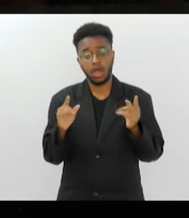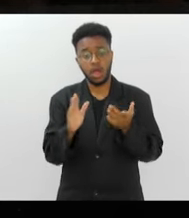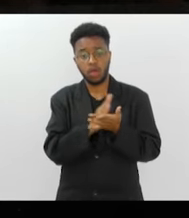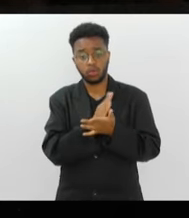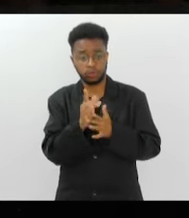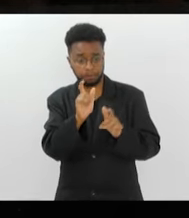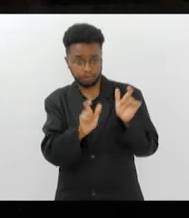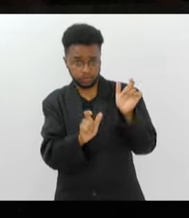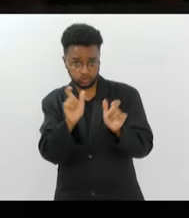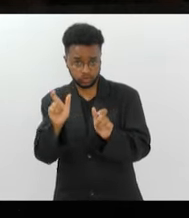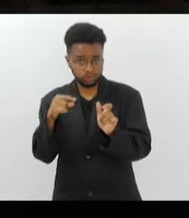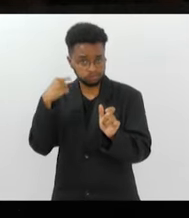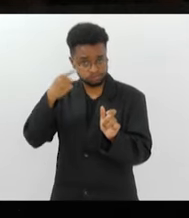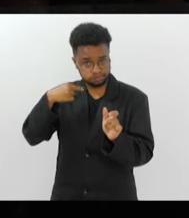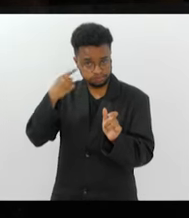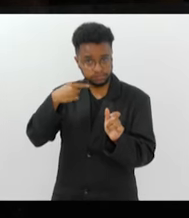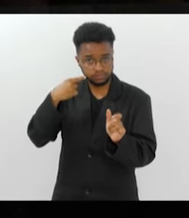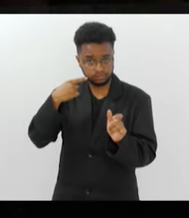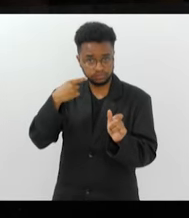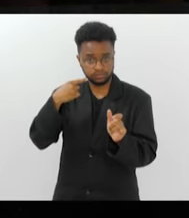especialistas, advogados